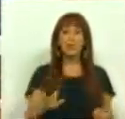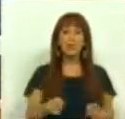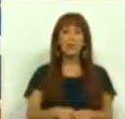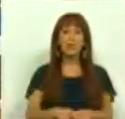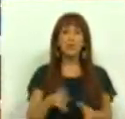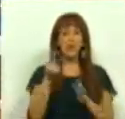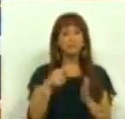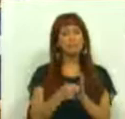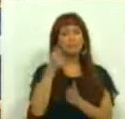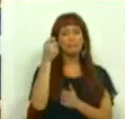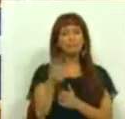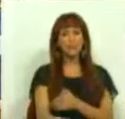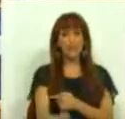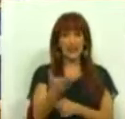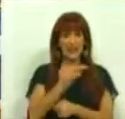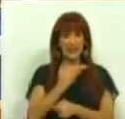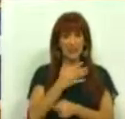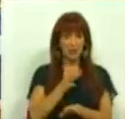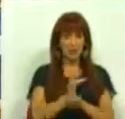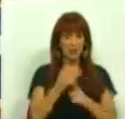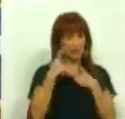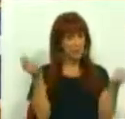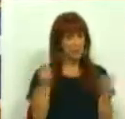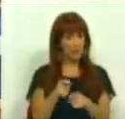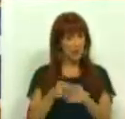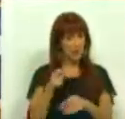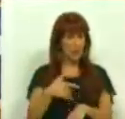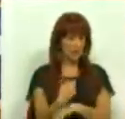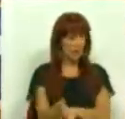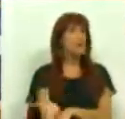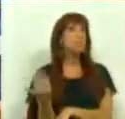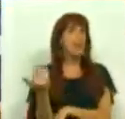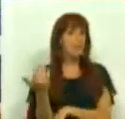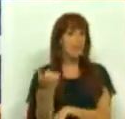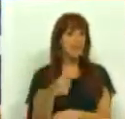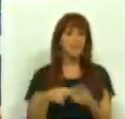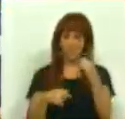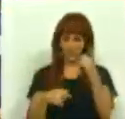a regularização das dívidas do setor público e dos pagamentos em atraso